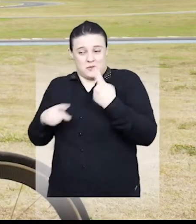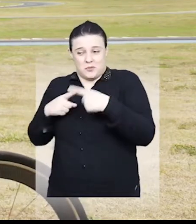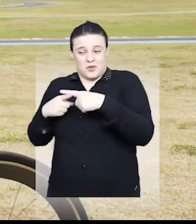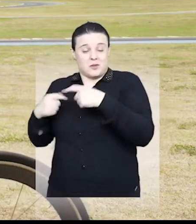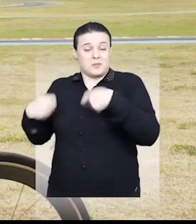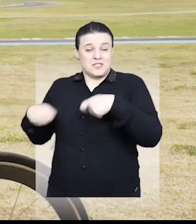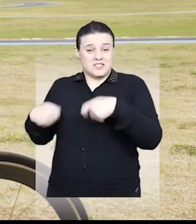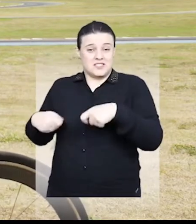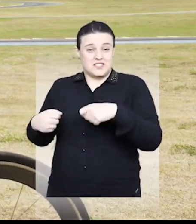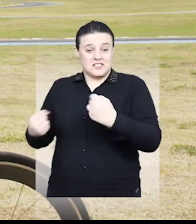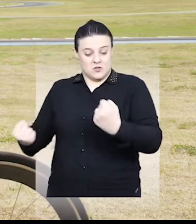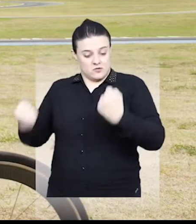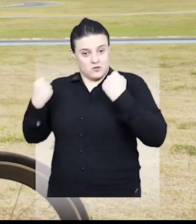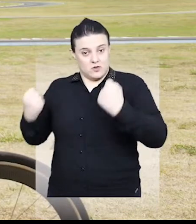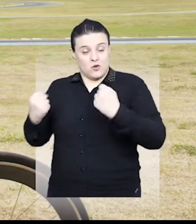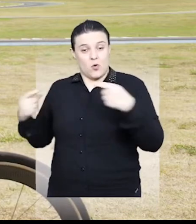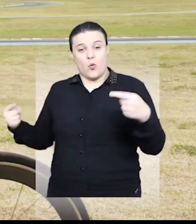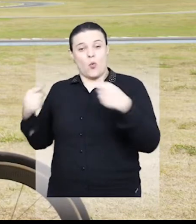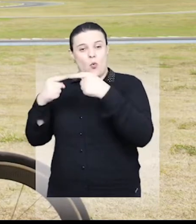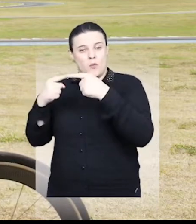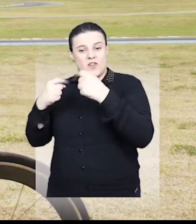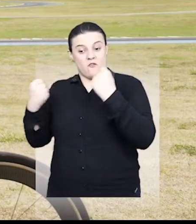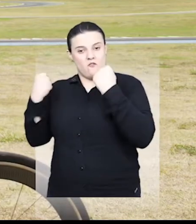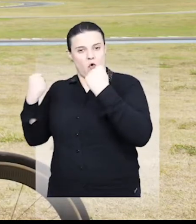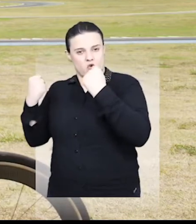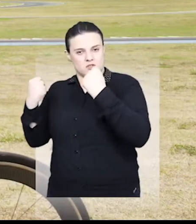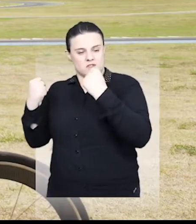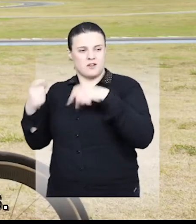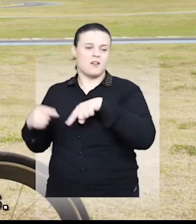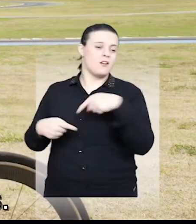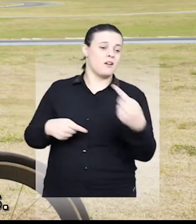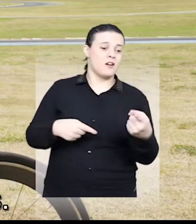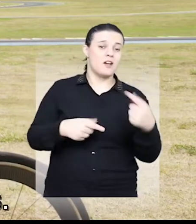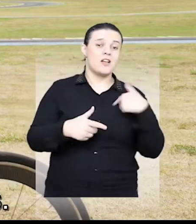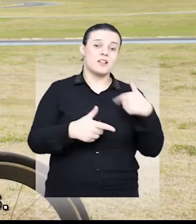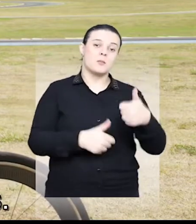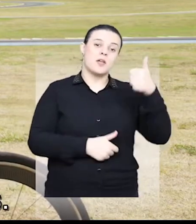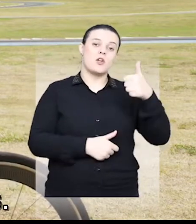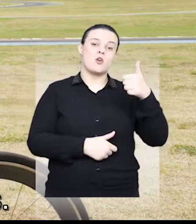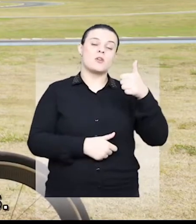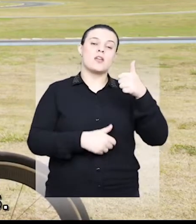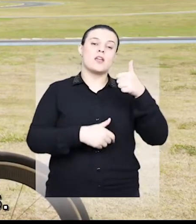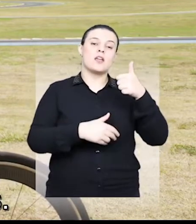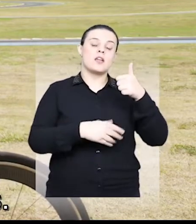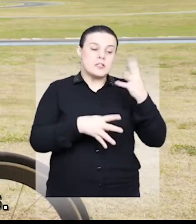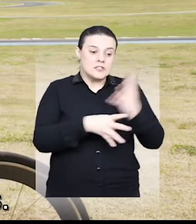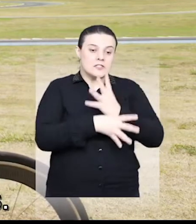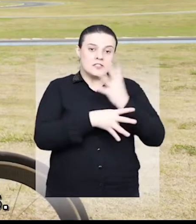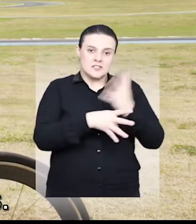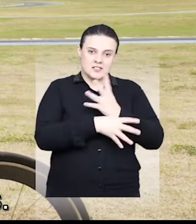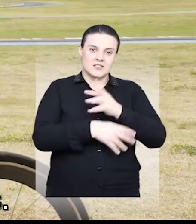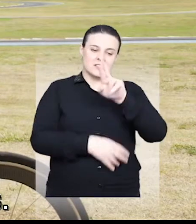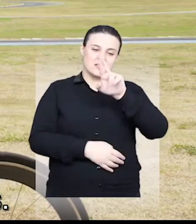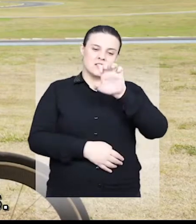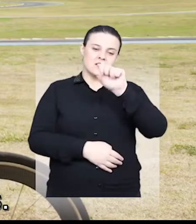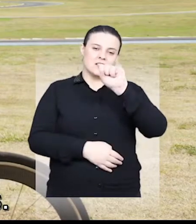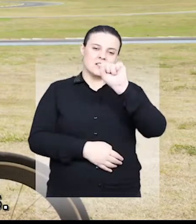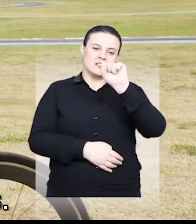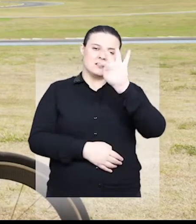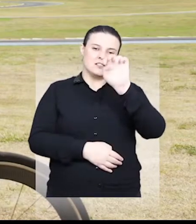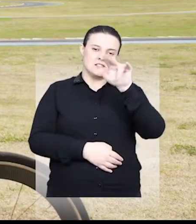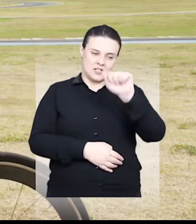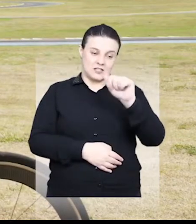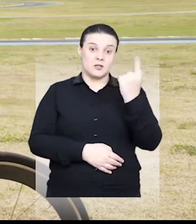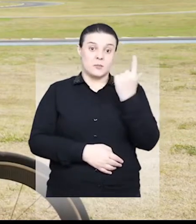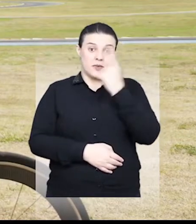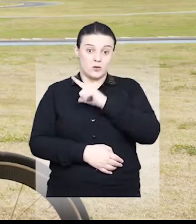ele é um esporte mais de força, né? E eu vim para um de resistência, então não tem como fazer os dois.